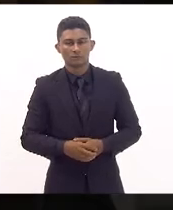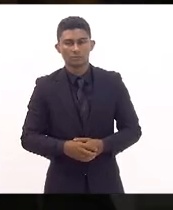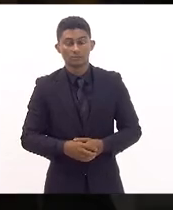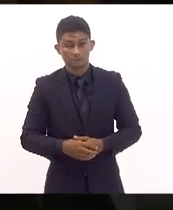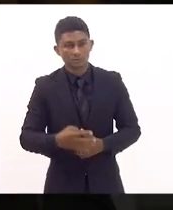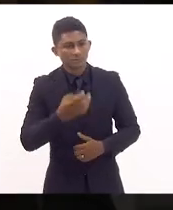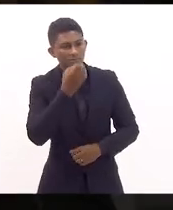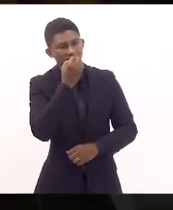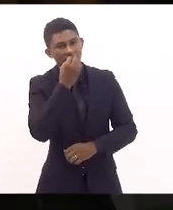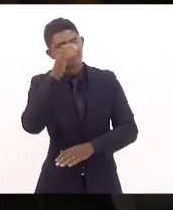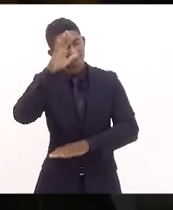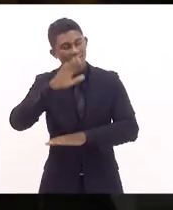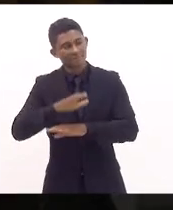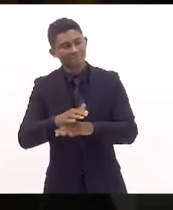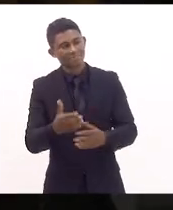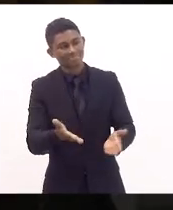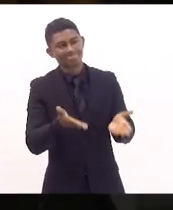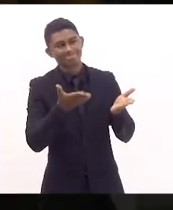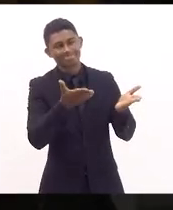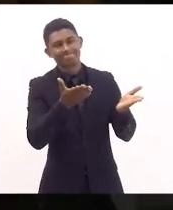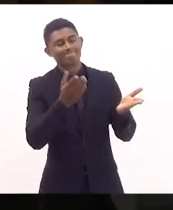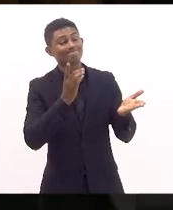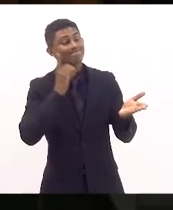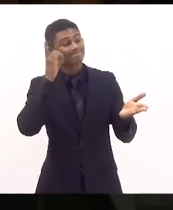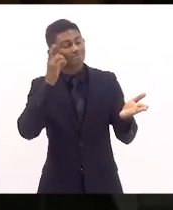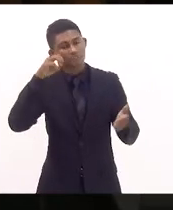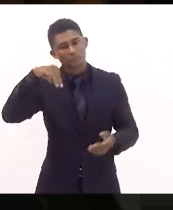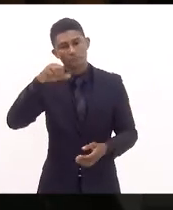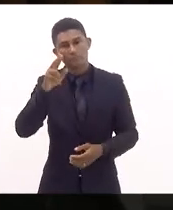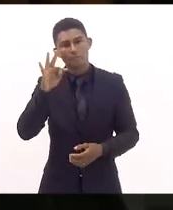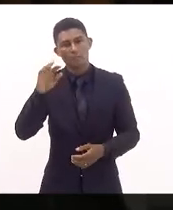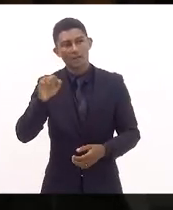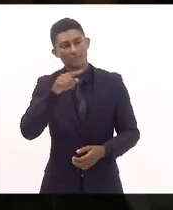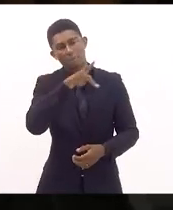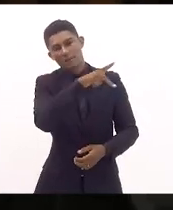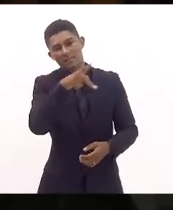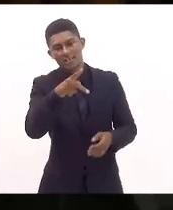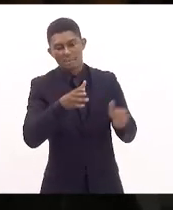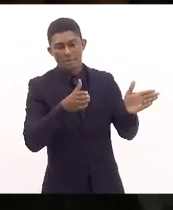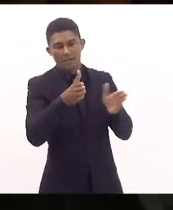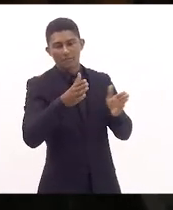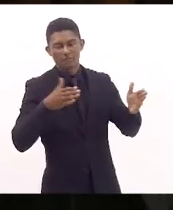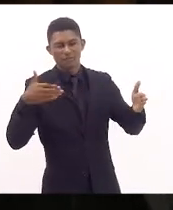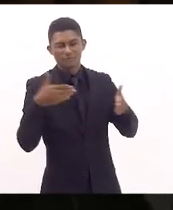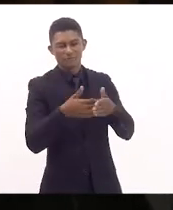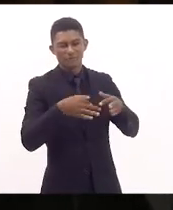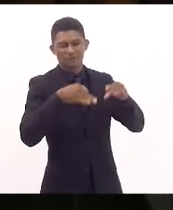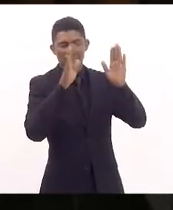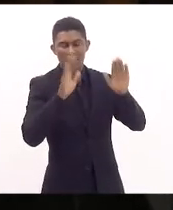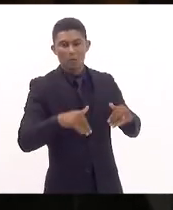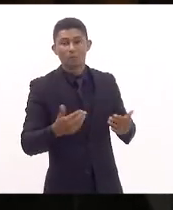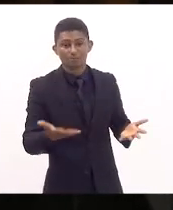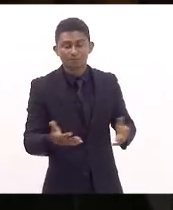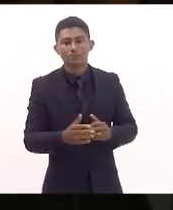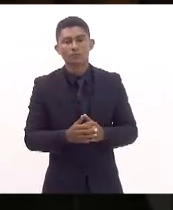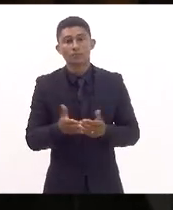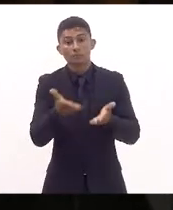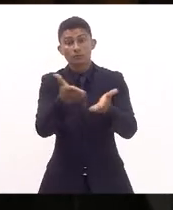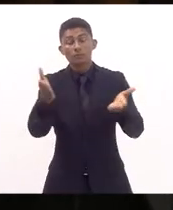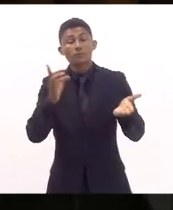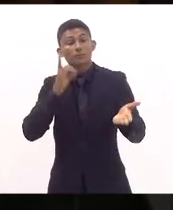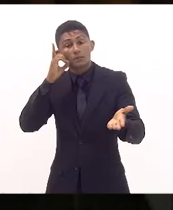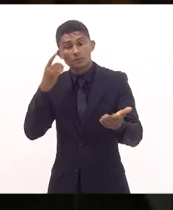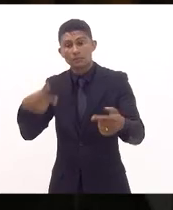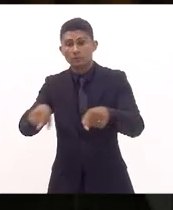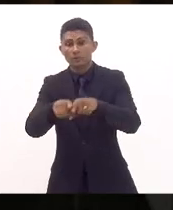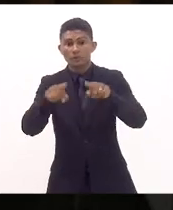Boa tarde, deputada Marta Rocha, que está presidindo o expediente final. Boa tarde, deputados, deputadas, aos servidores